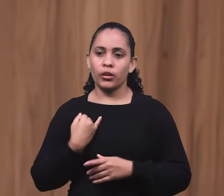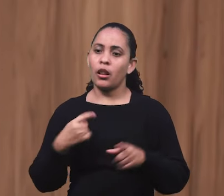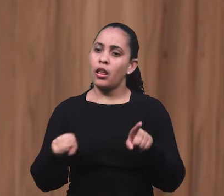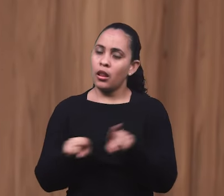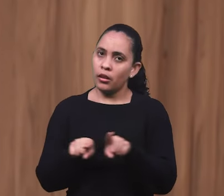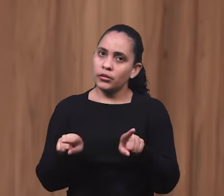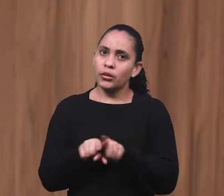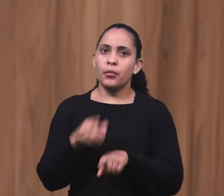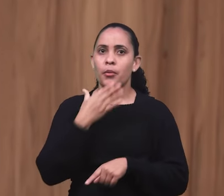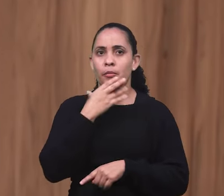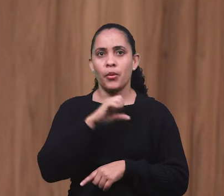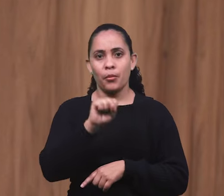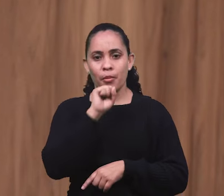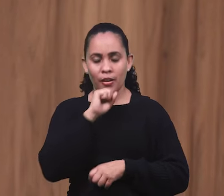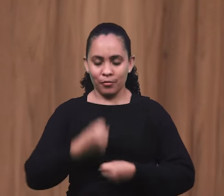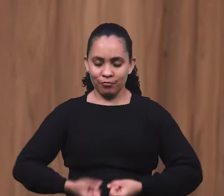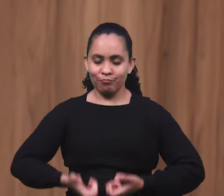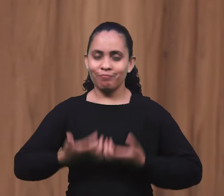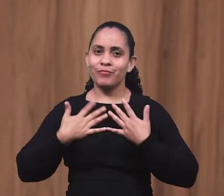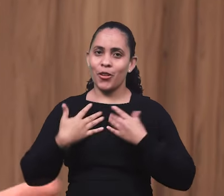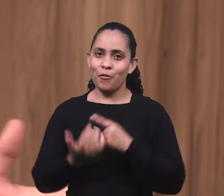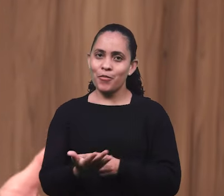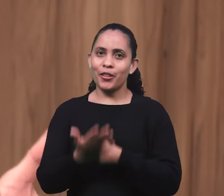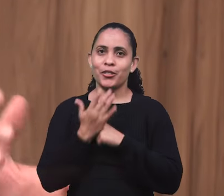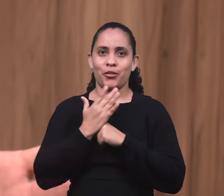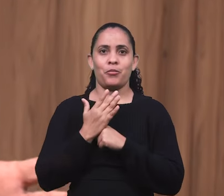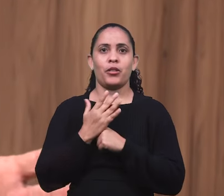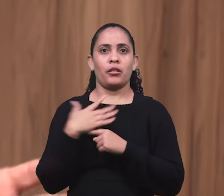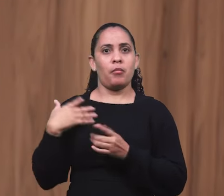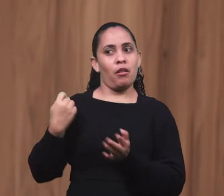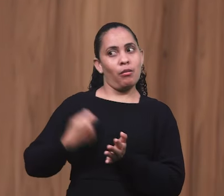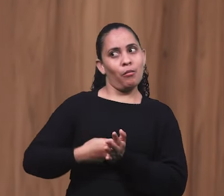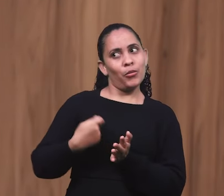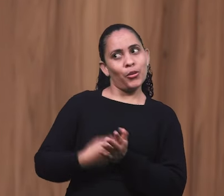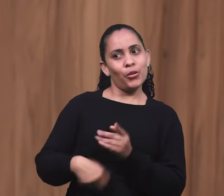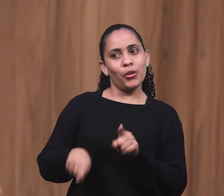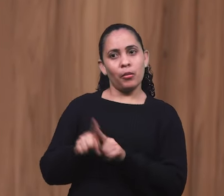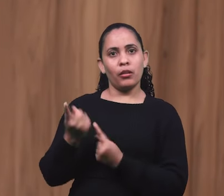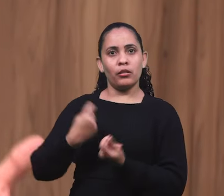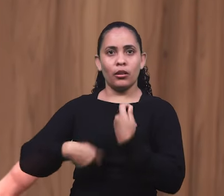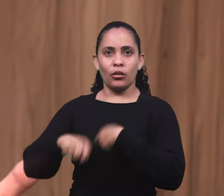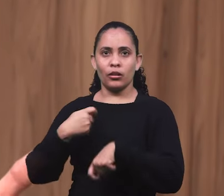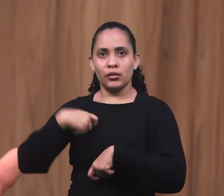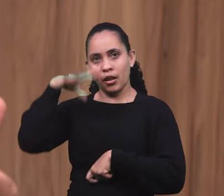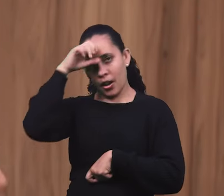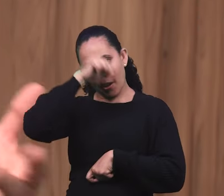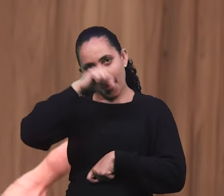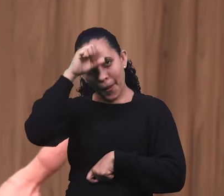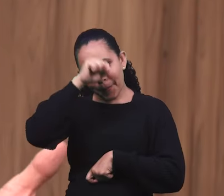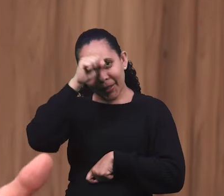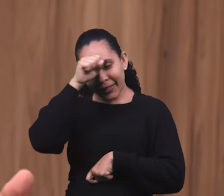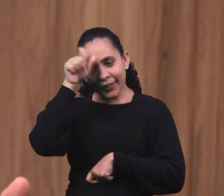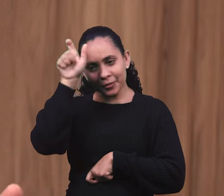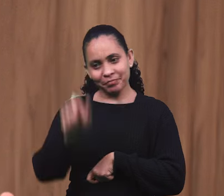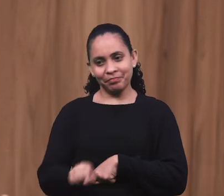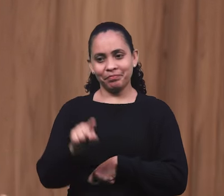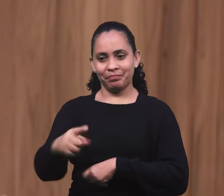Então meu pai também foi uma fonte grande de inspiração, um camarada muito duro também nos negócios, né? Eu aprendi com ele,